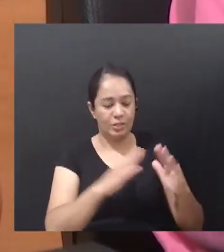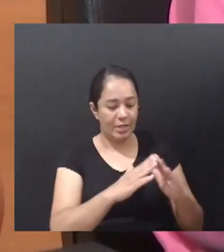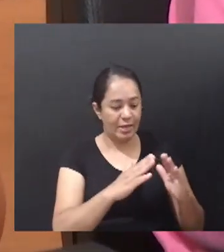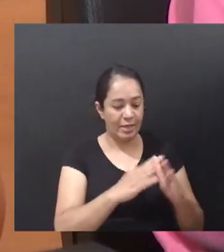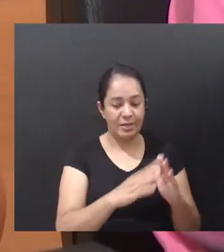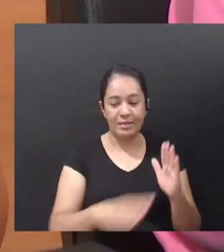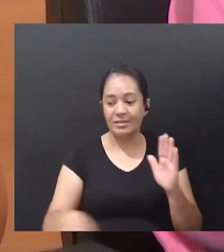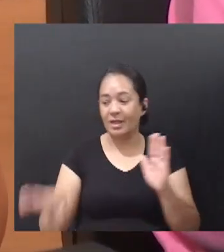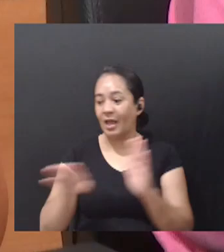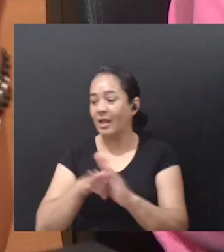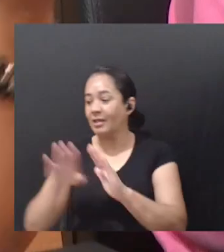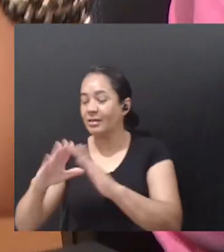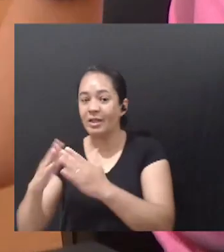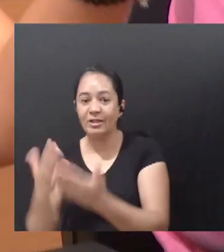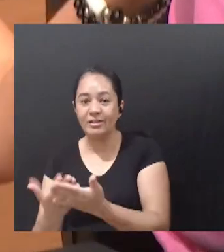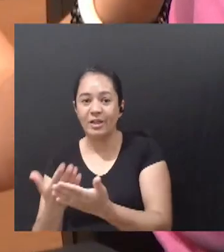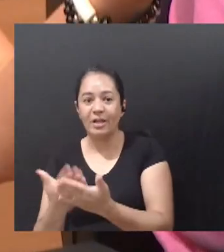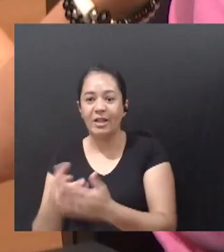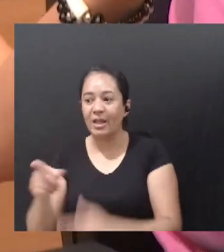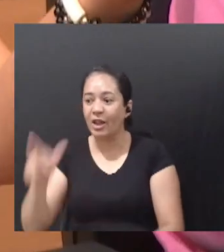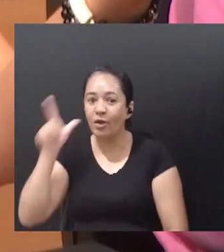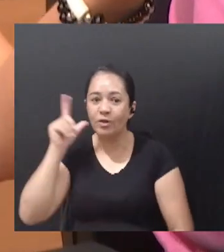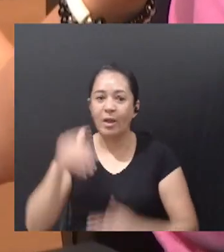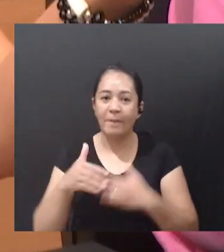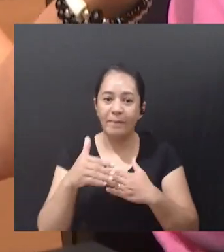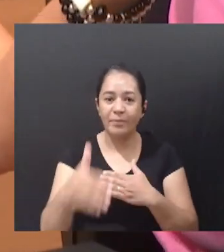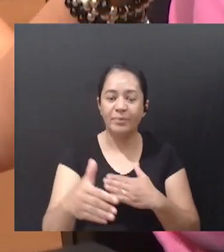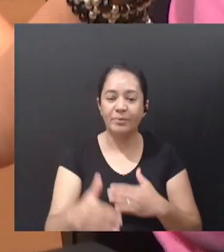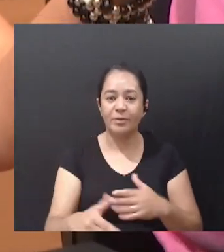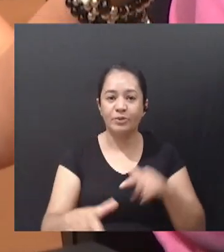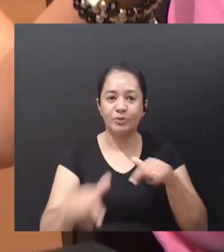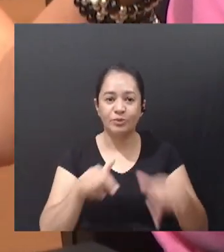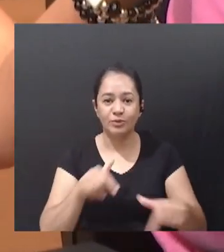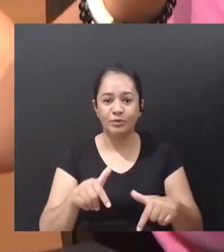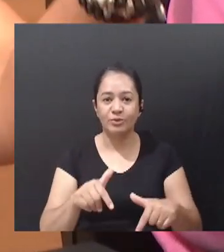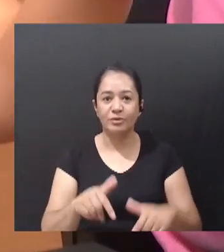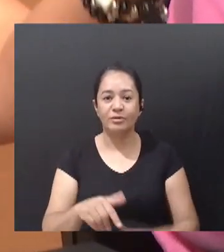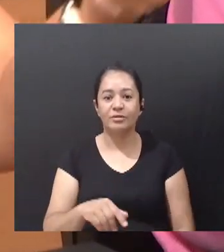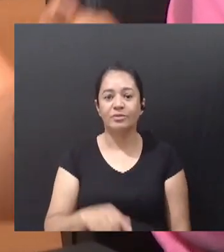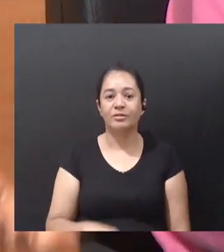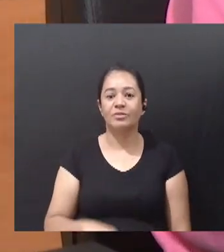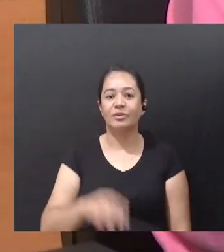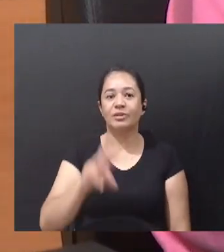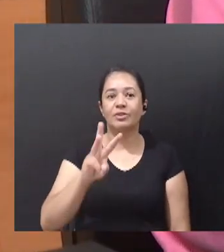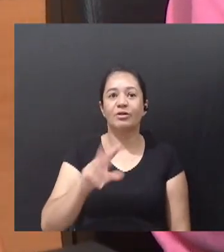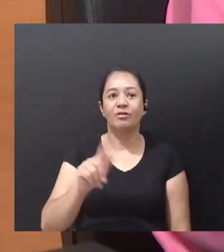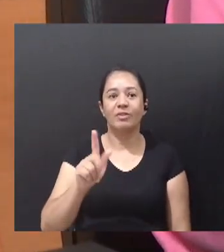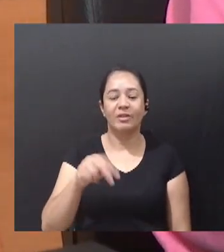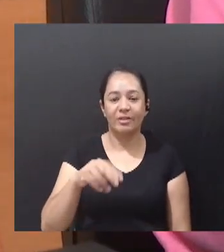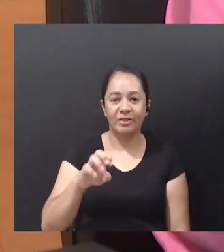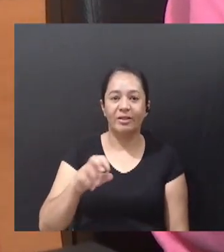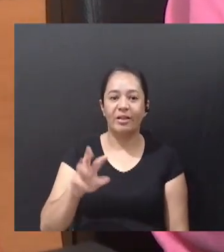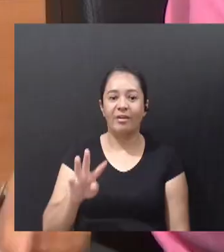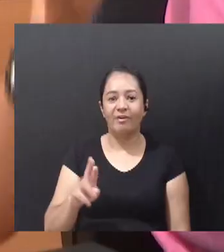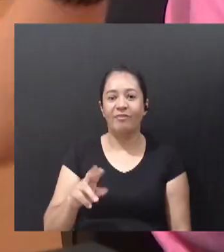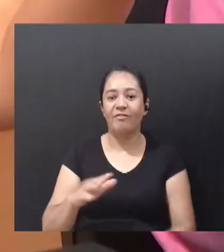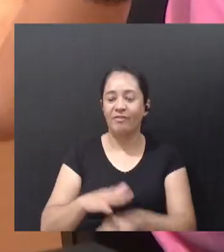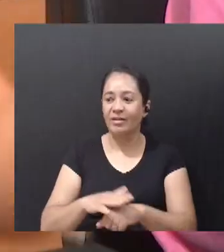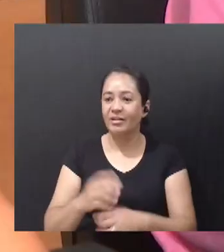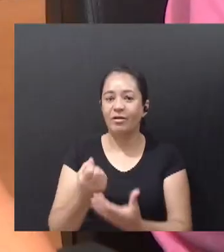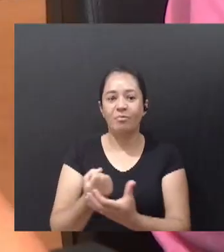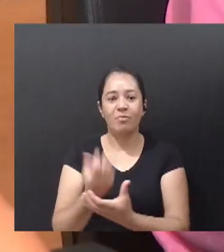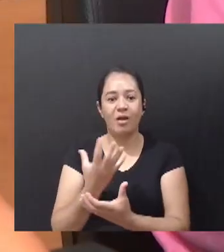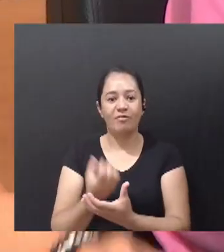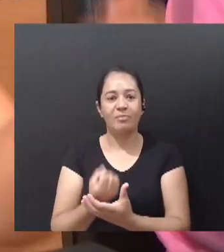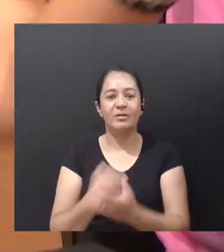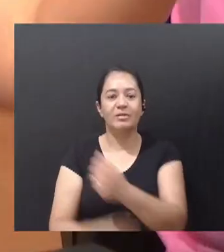partir daí, do trabalho que o Wagner faz muito bem, alfabetizar um aluno. Então,